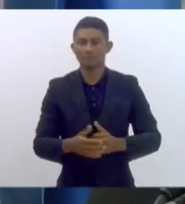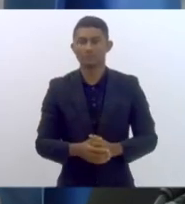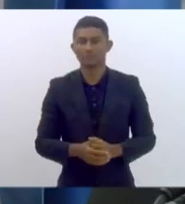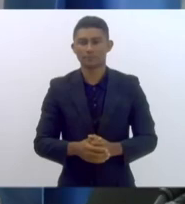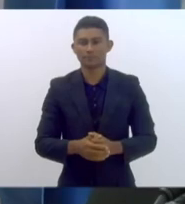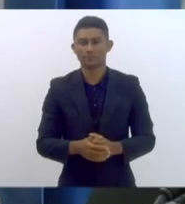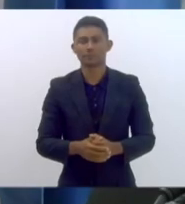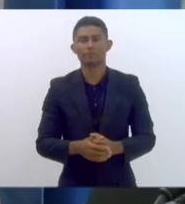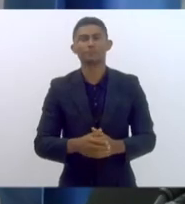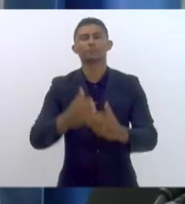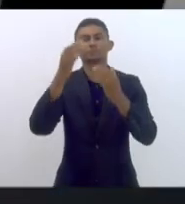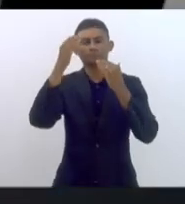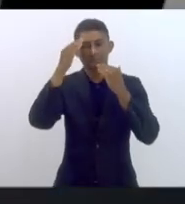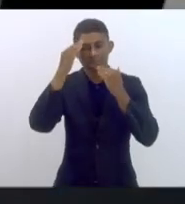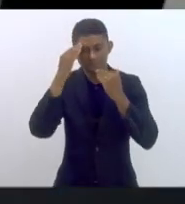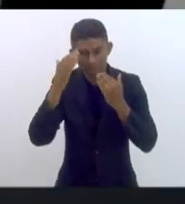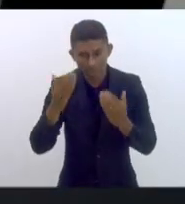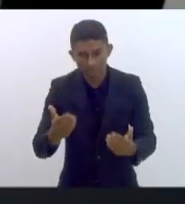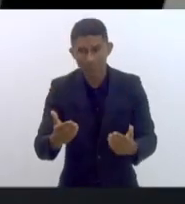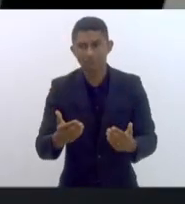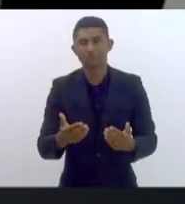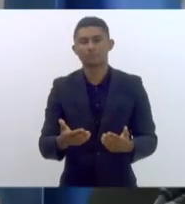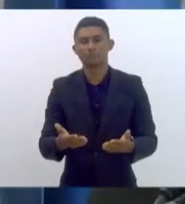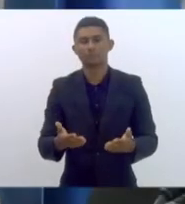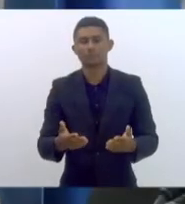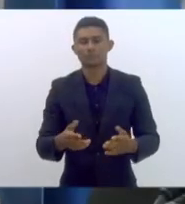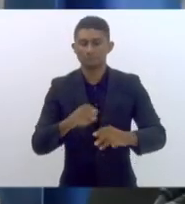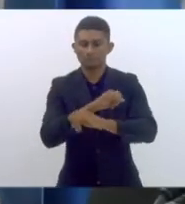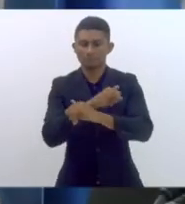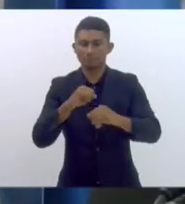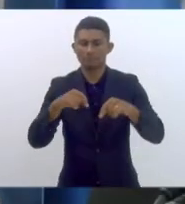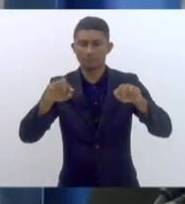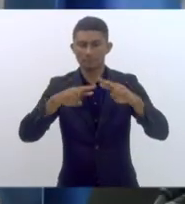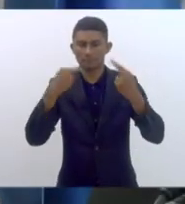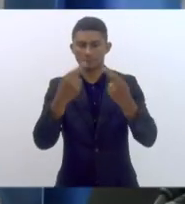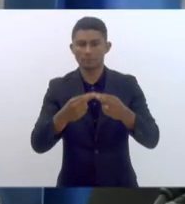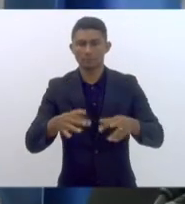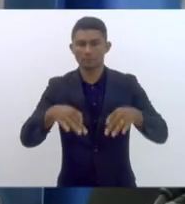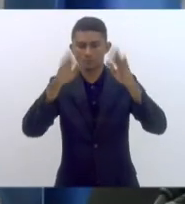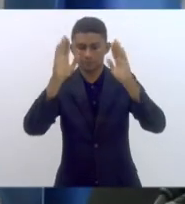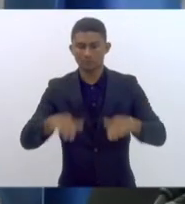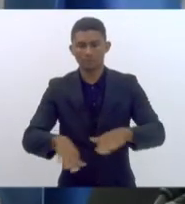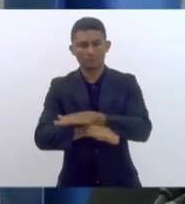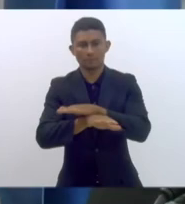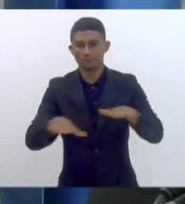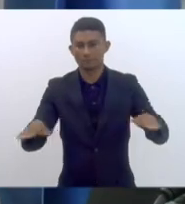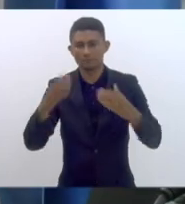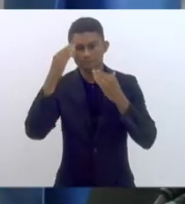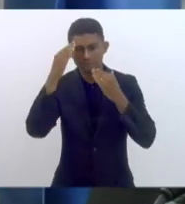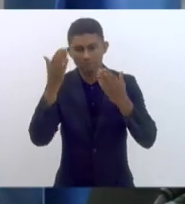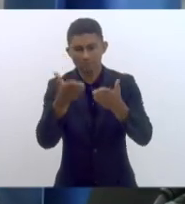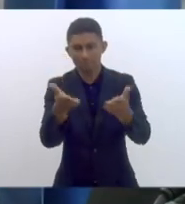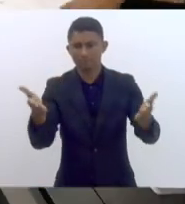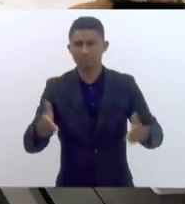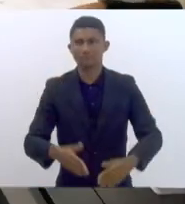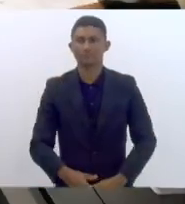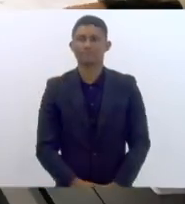mais uma vez agradecendo, dou por encerrada a nossa audiência pública de hoje. Muito obrigado.